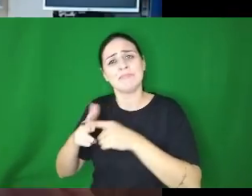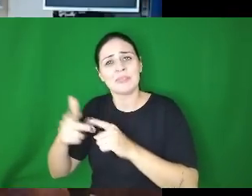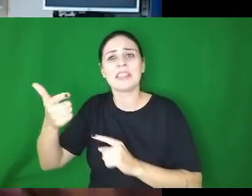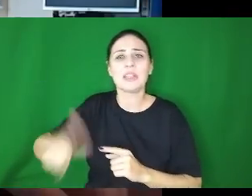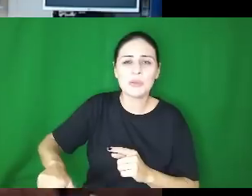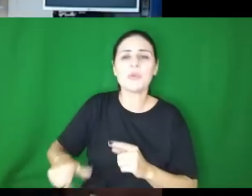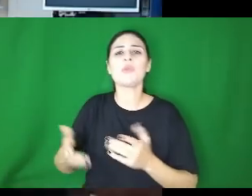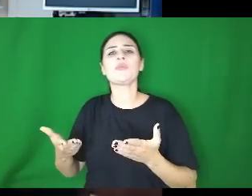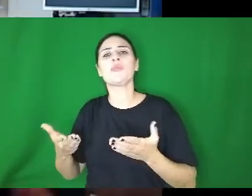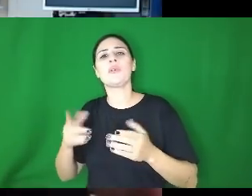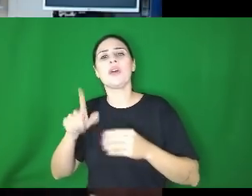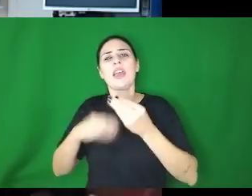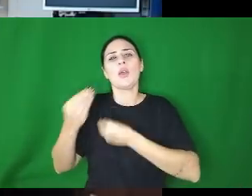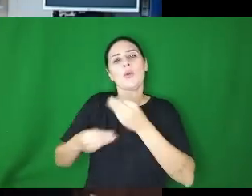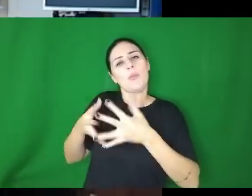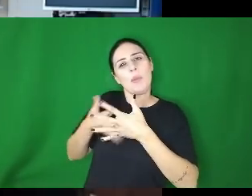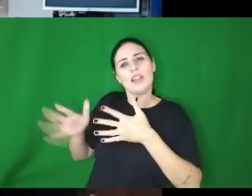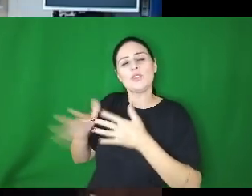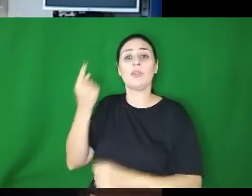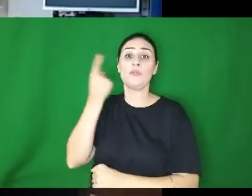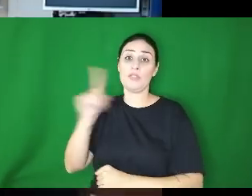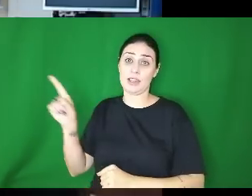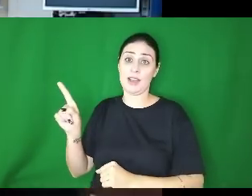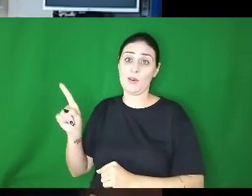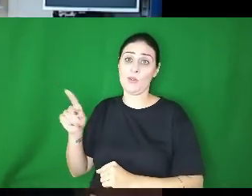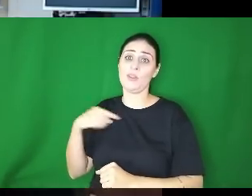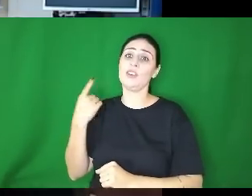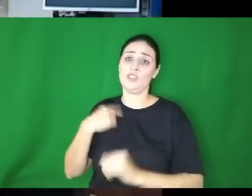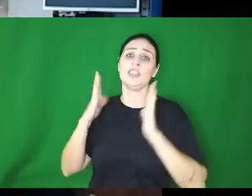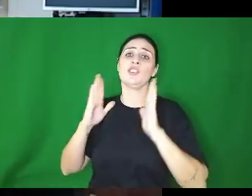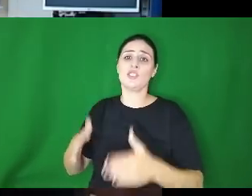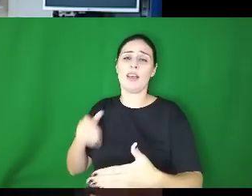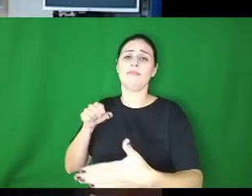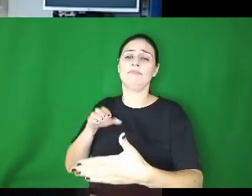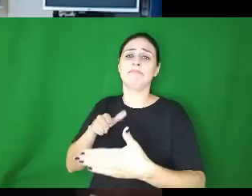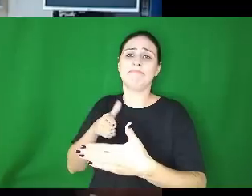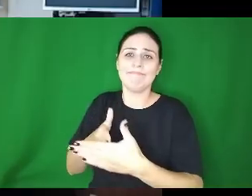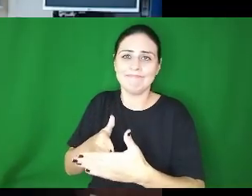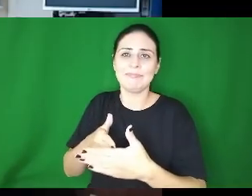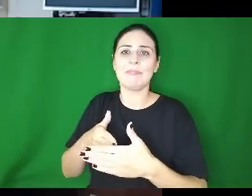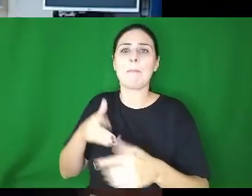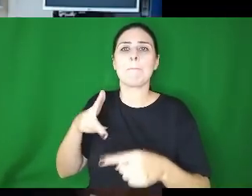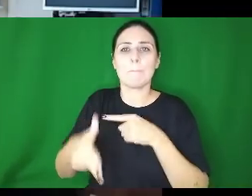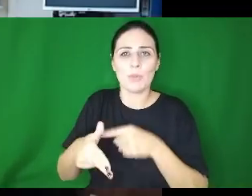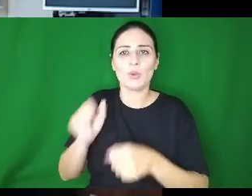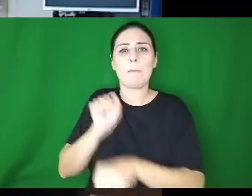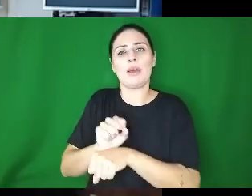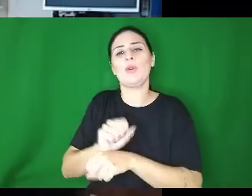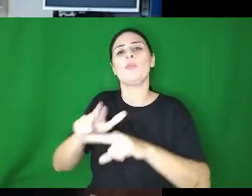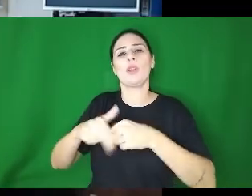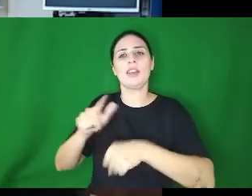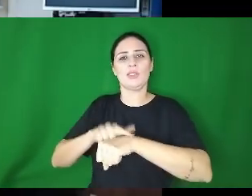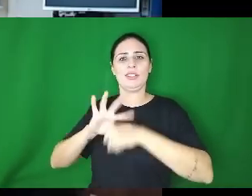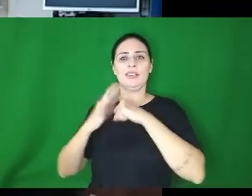onde, né, eu estou ligada, que realmente a gente precisava